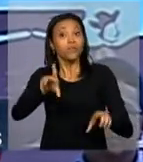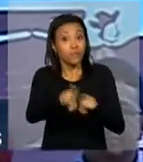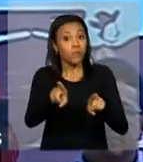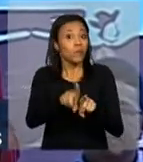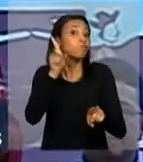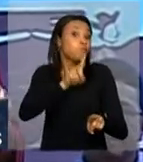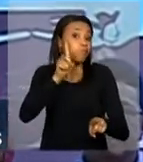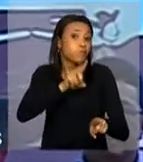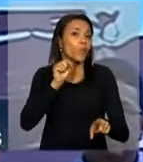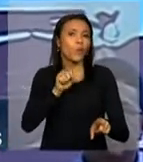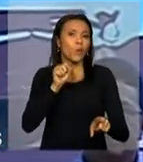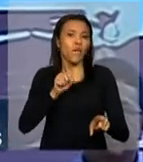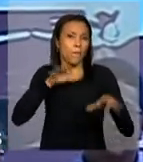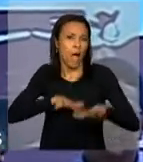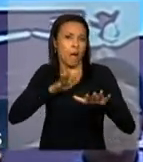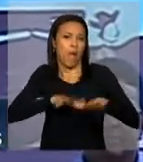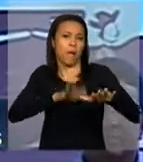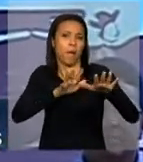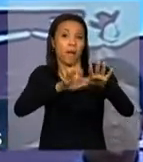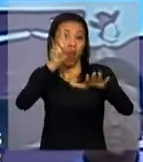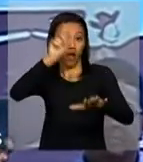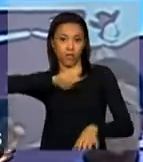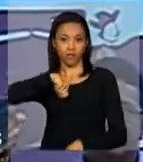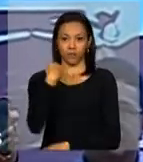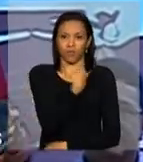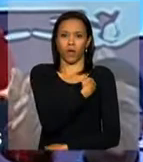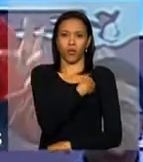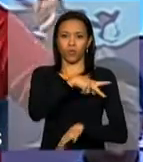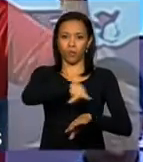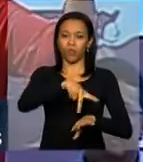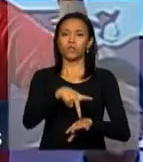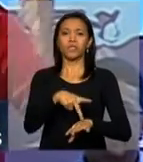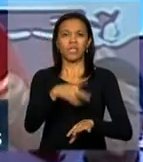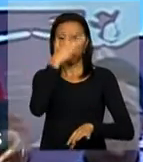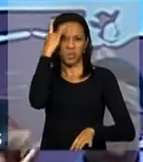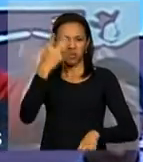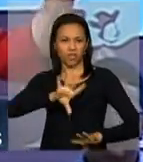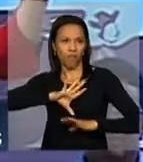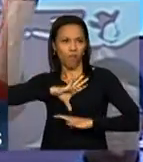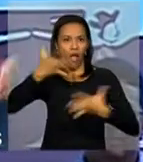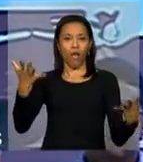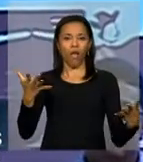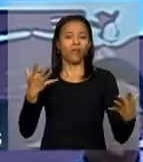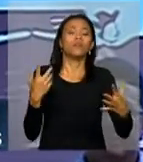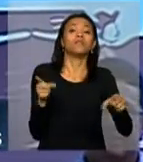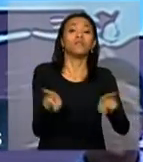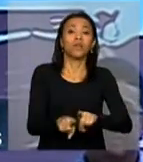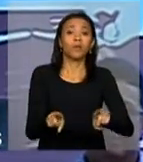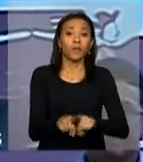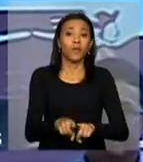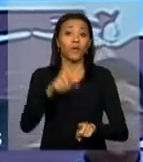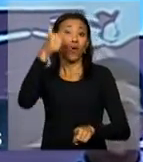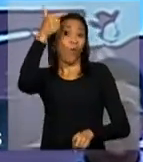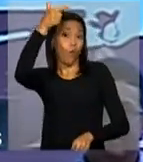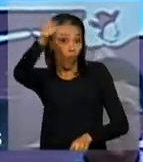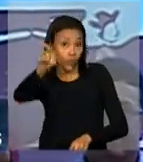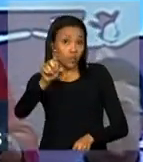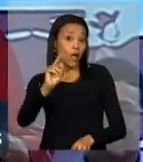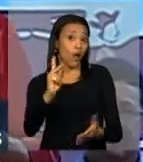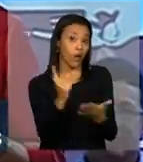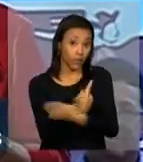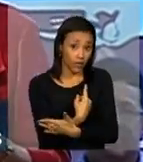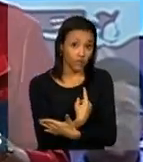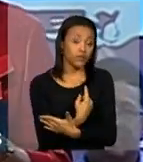o movimento na Espanha dos indignados e a chamada ocupação de Wall Street, que